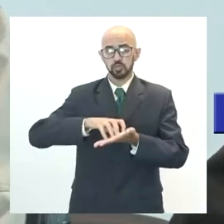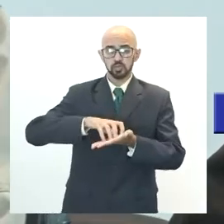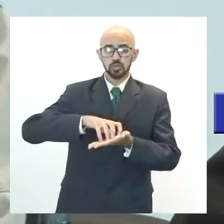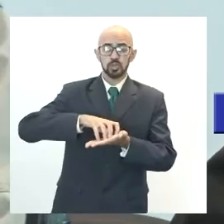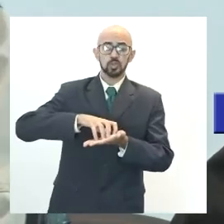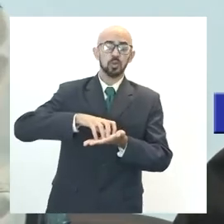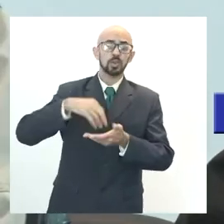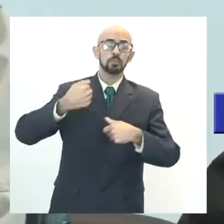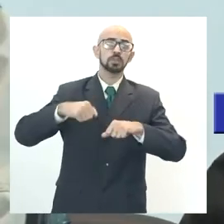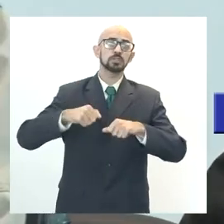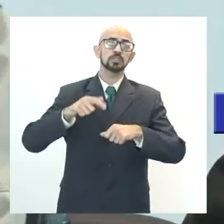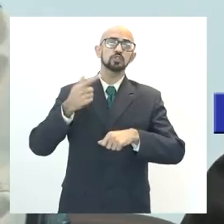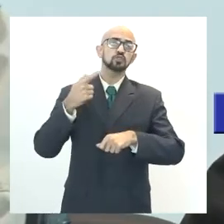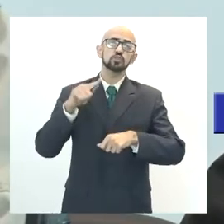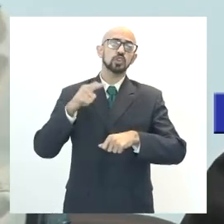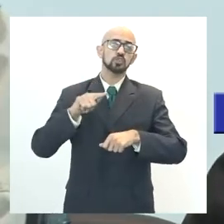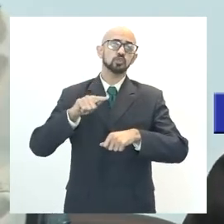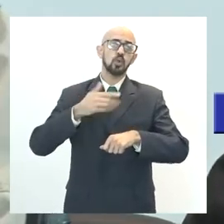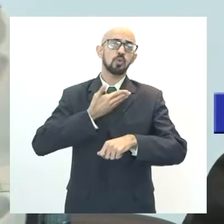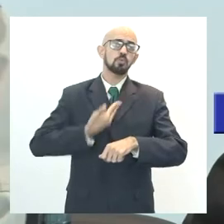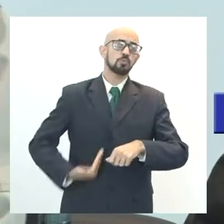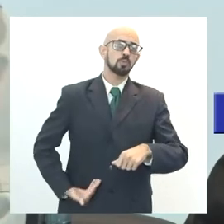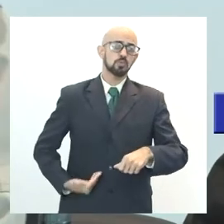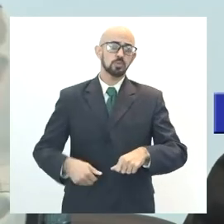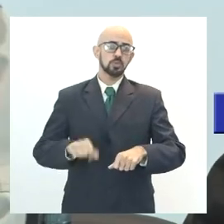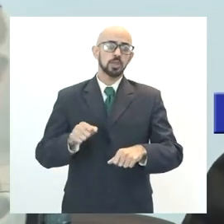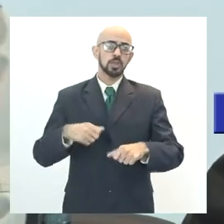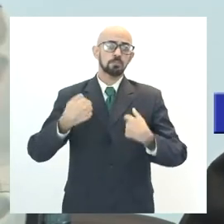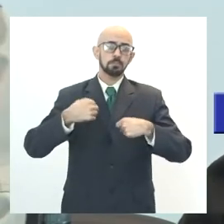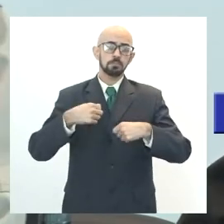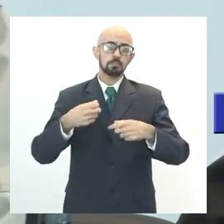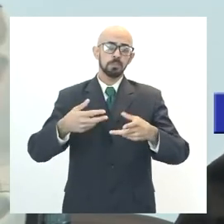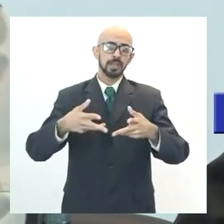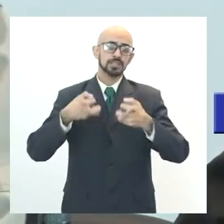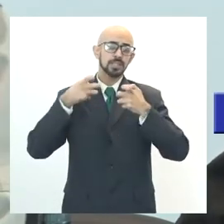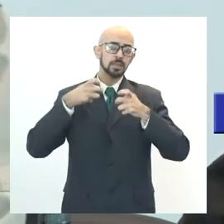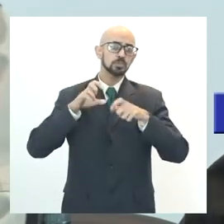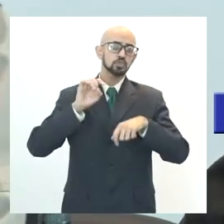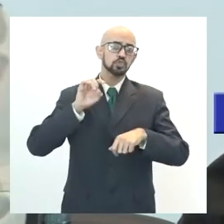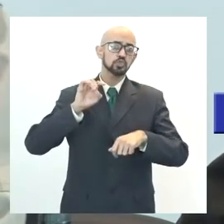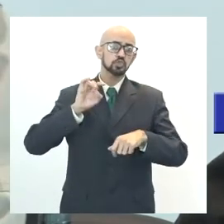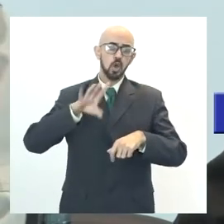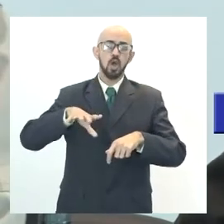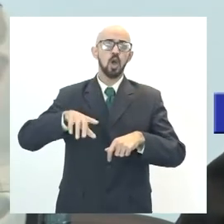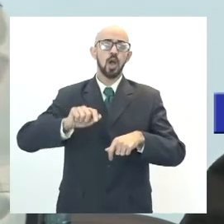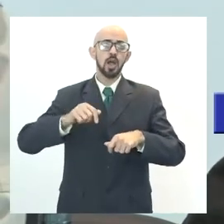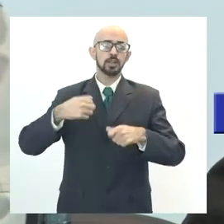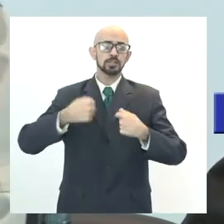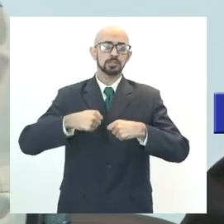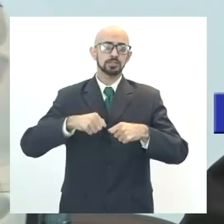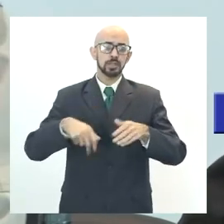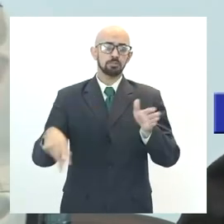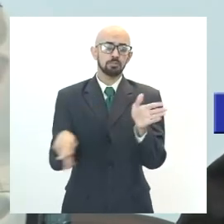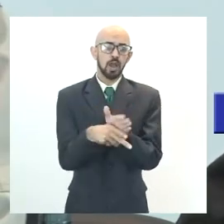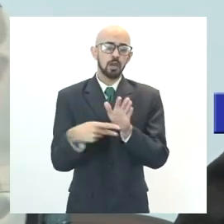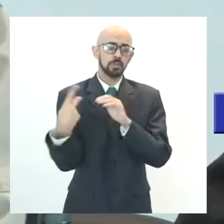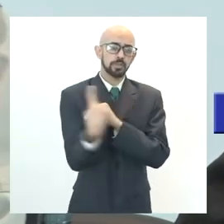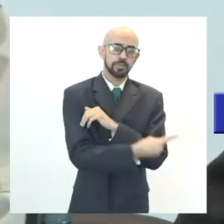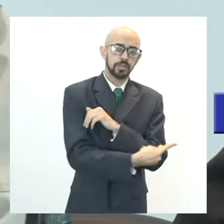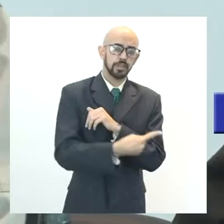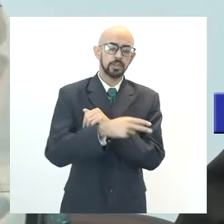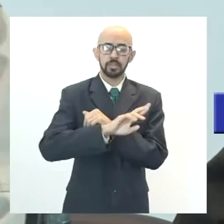público ele está pensando em cima já necessidade dele com os propósitos escusos ao que a sociedade realmente